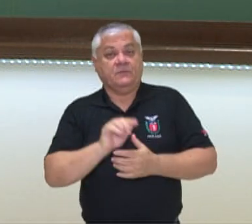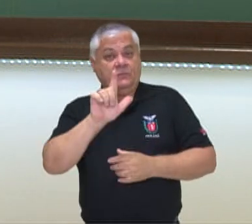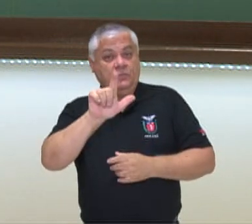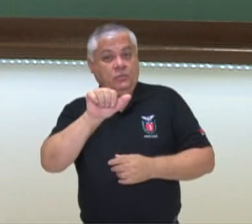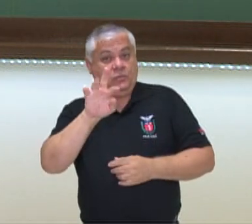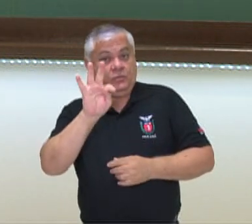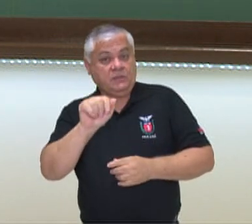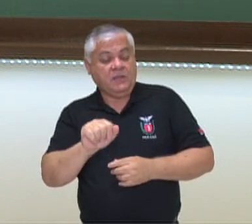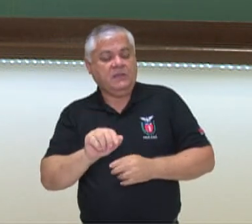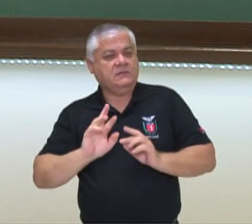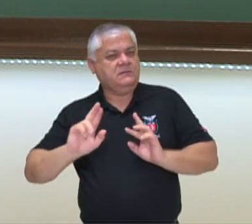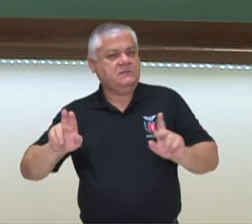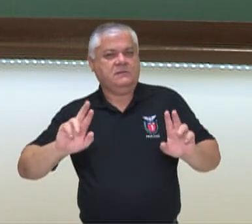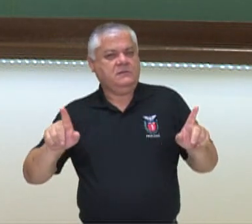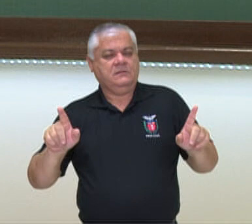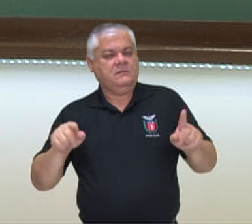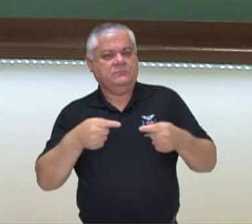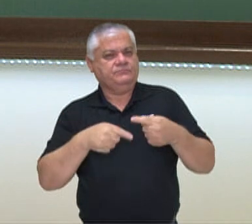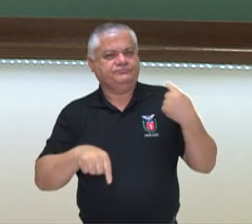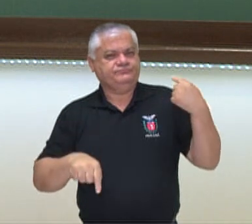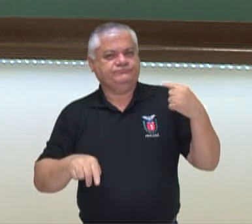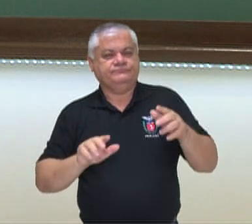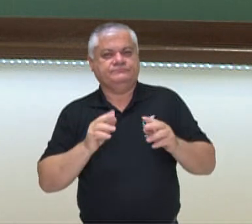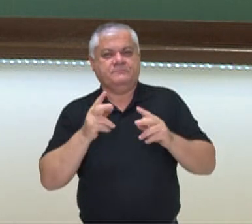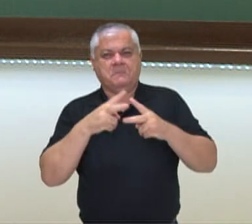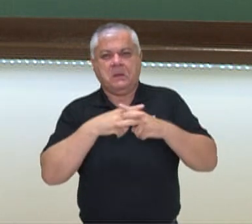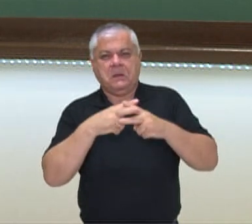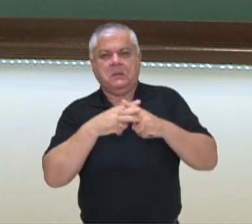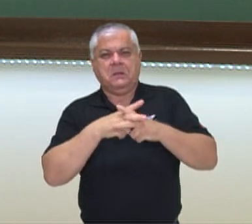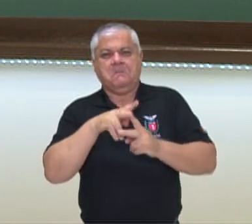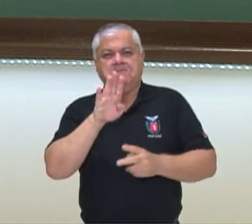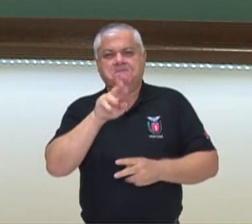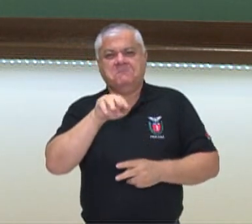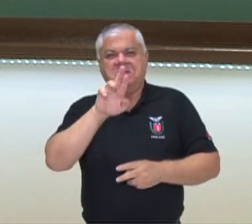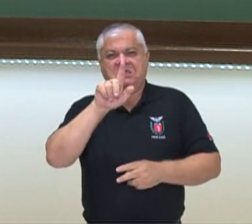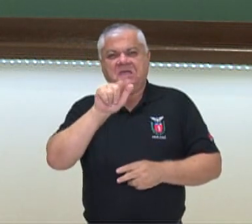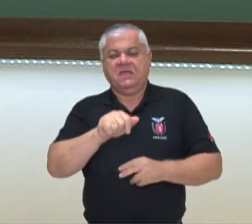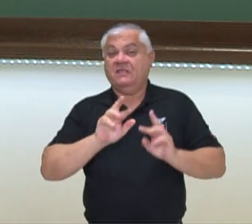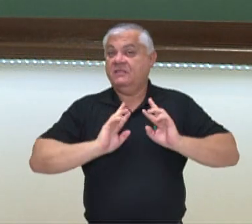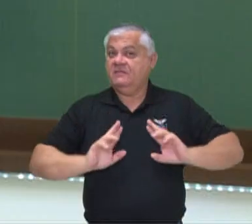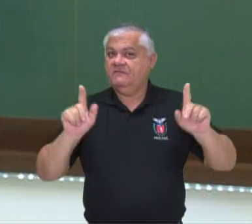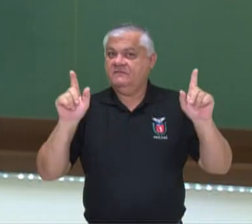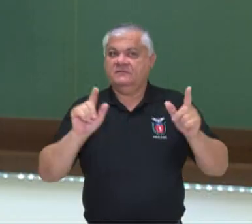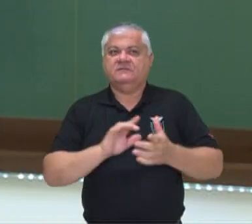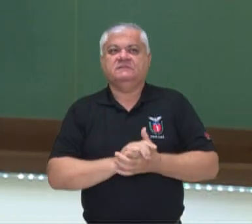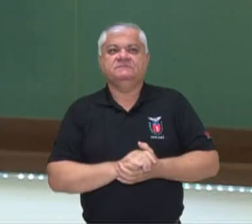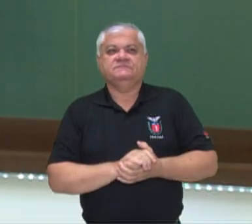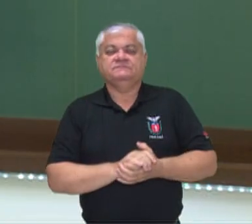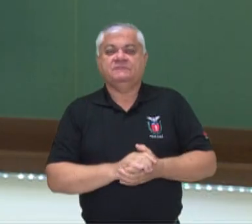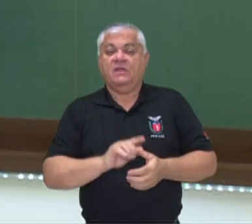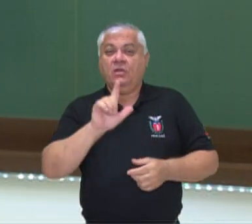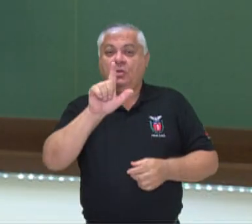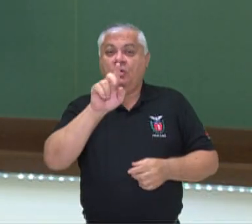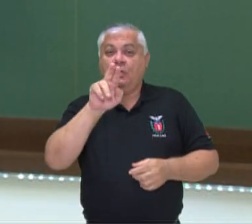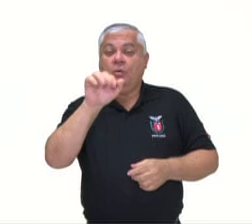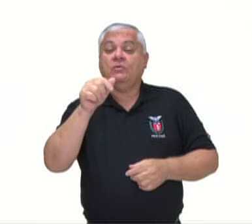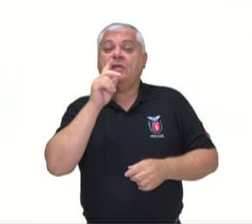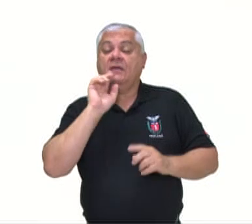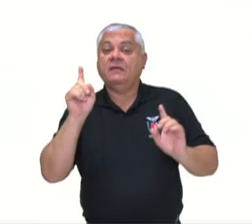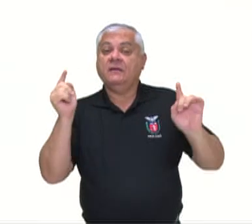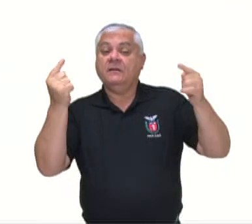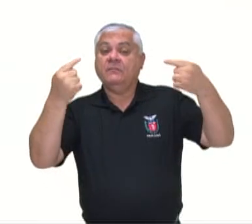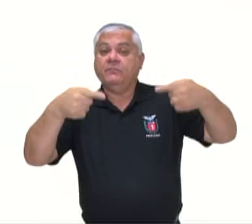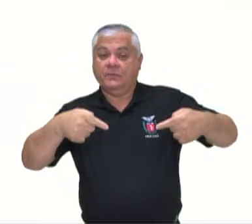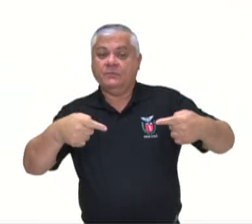luta não tem nada a ver com briga. Olha só, as lutas são disputas em que